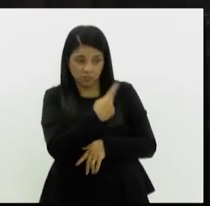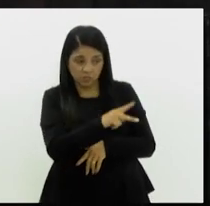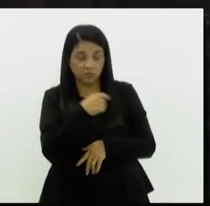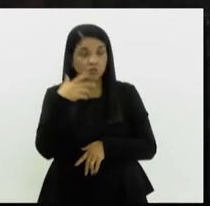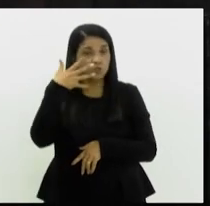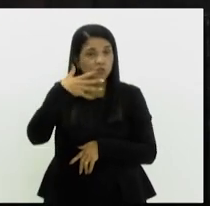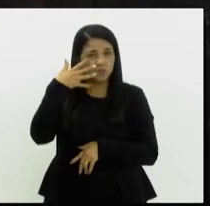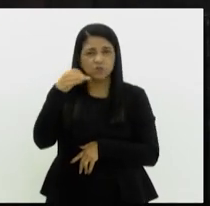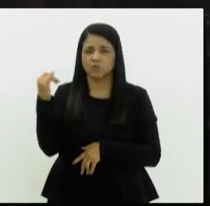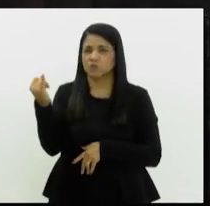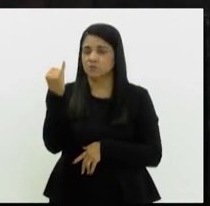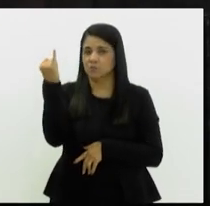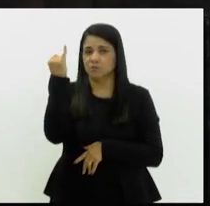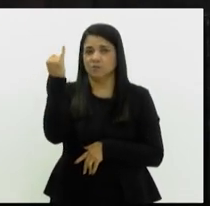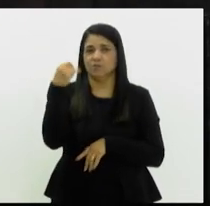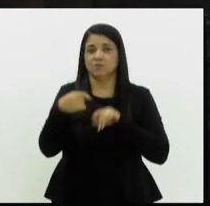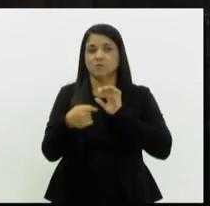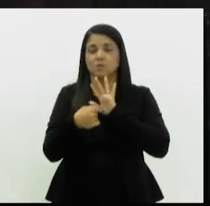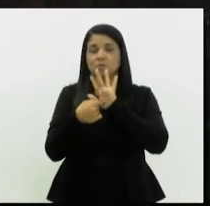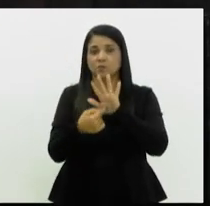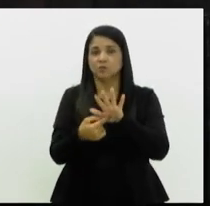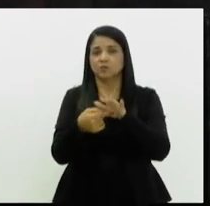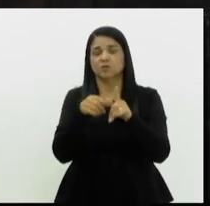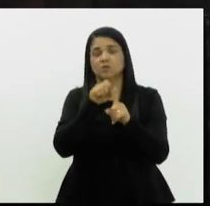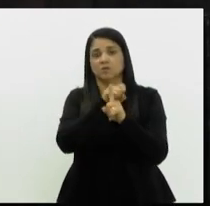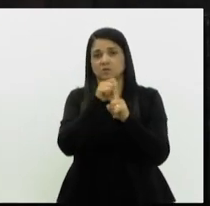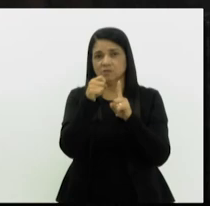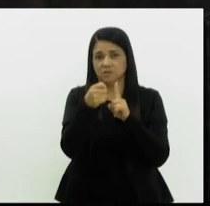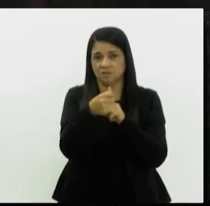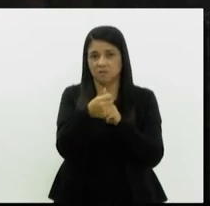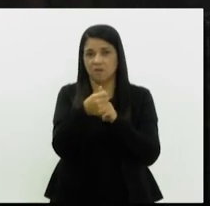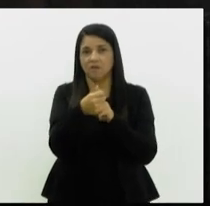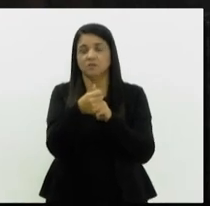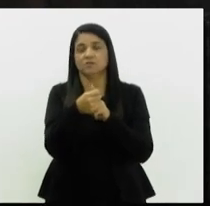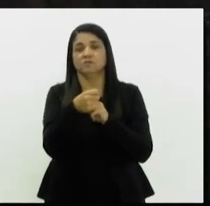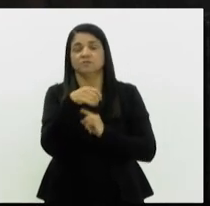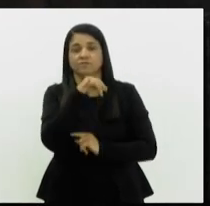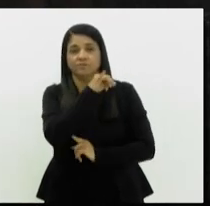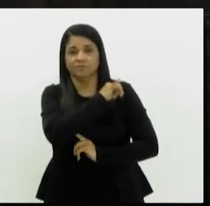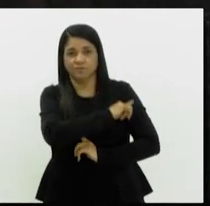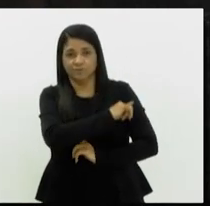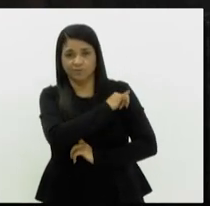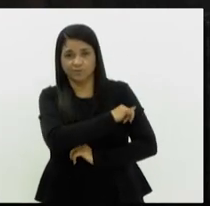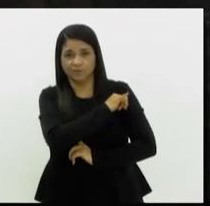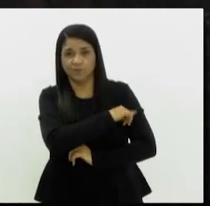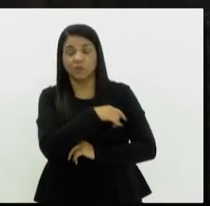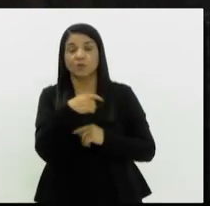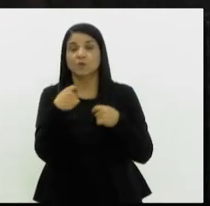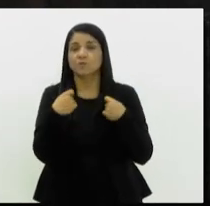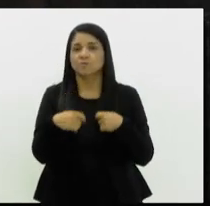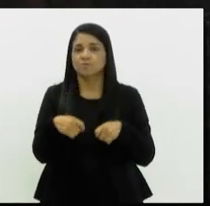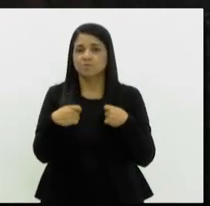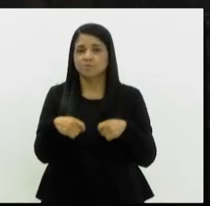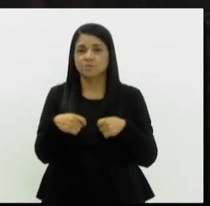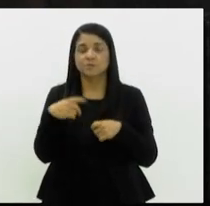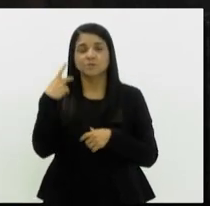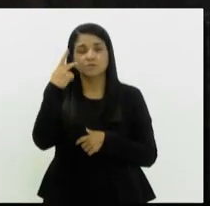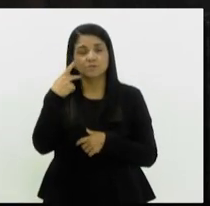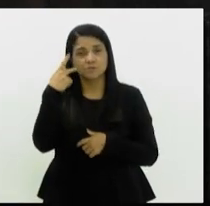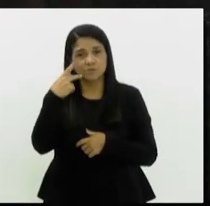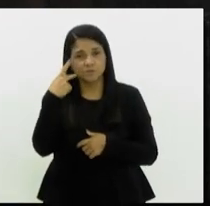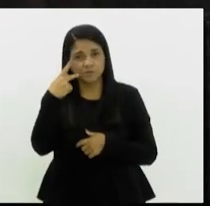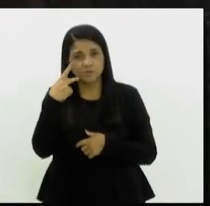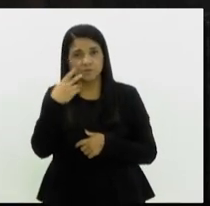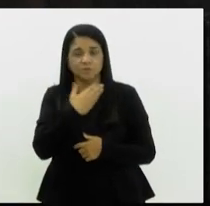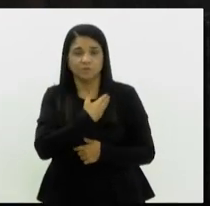gente traga para essa casa e para a sociedade carioca e fluminense a necessidade de ter políticas públicas que